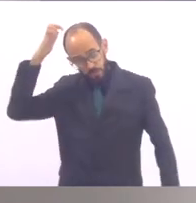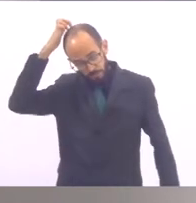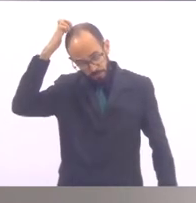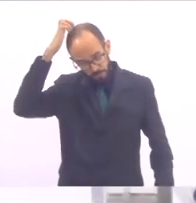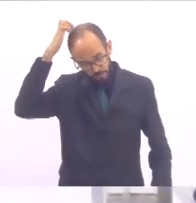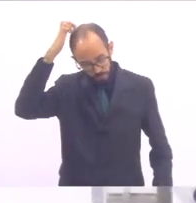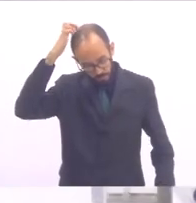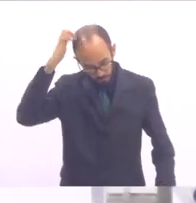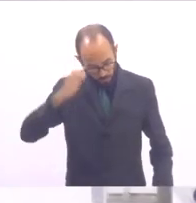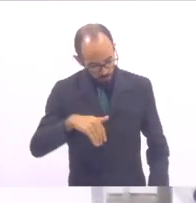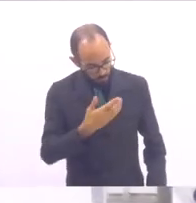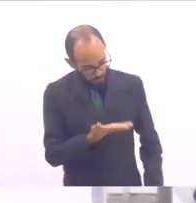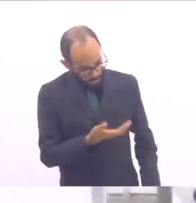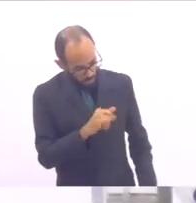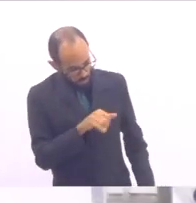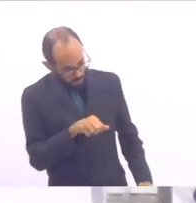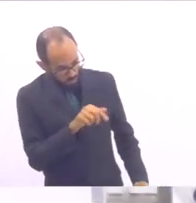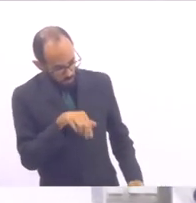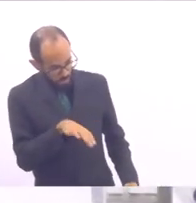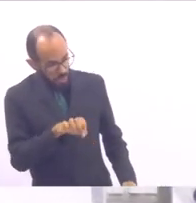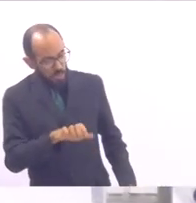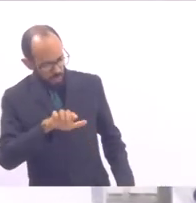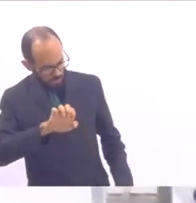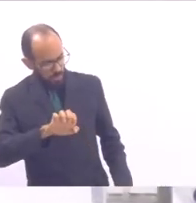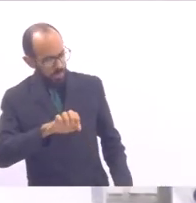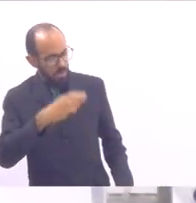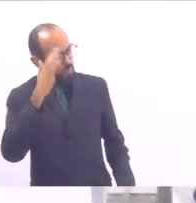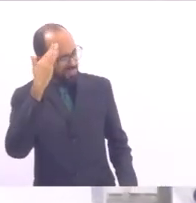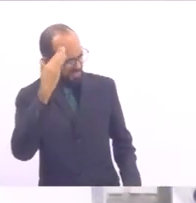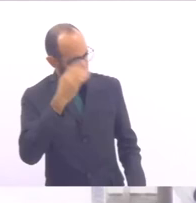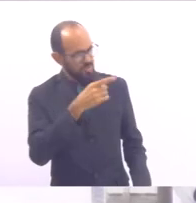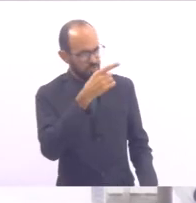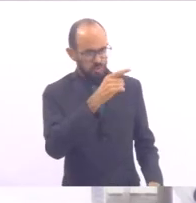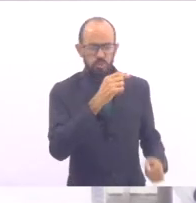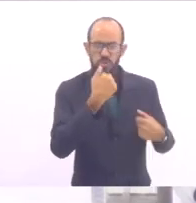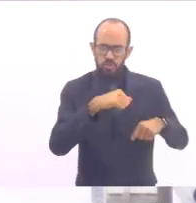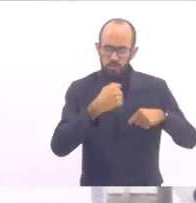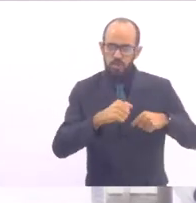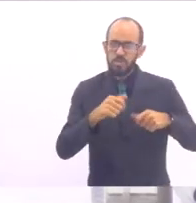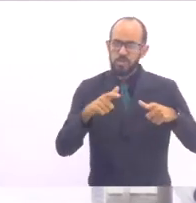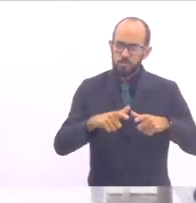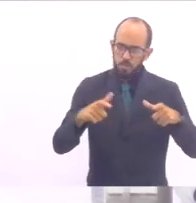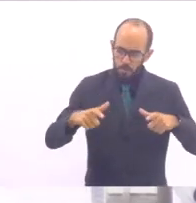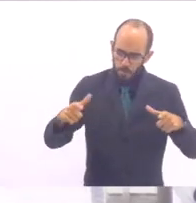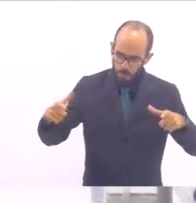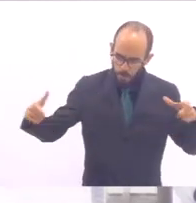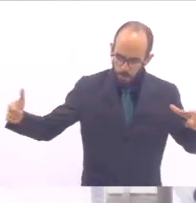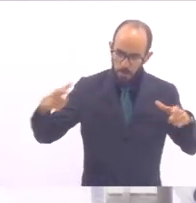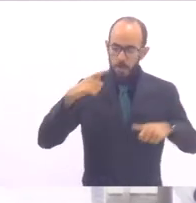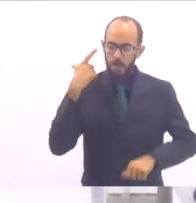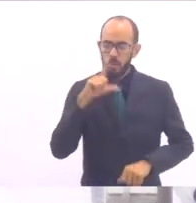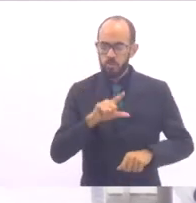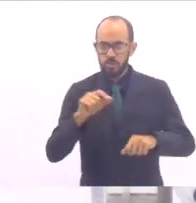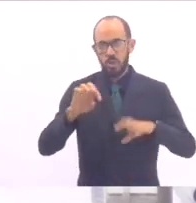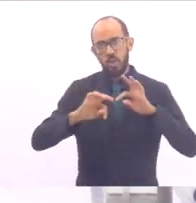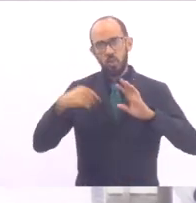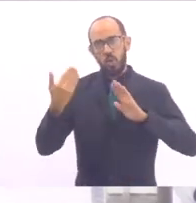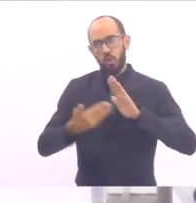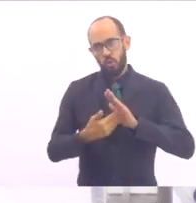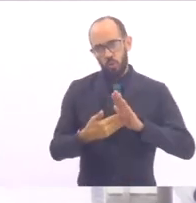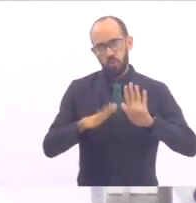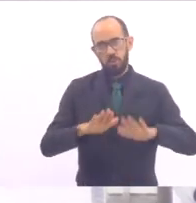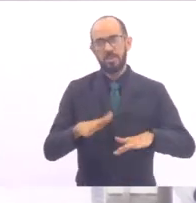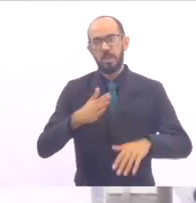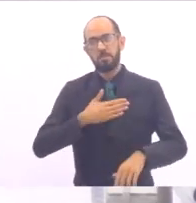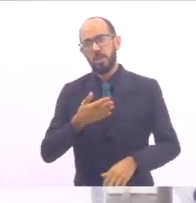casa. Jaqueline, a minha fala, você tem razão, temos que sempre ir expandindo para chegar perto da globalidade. Agora,